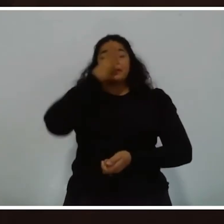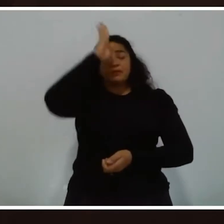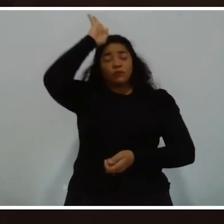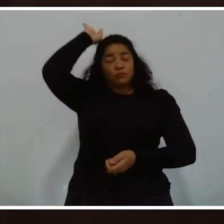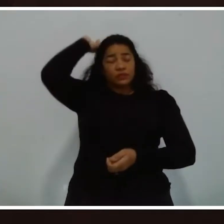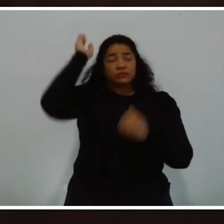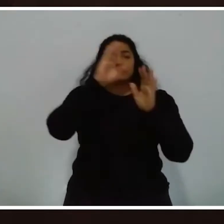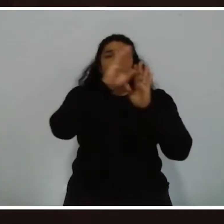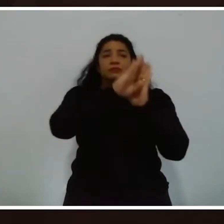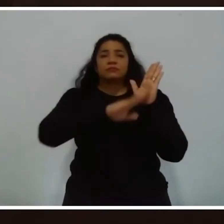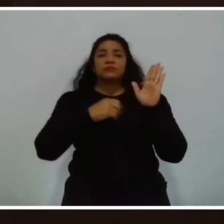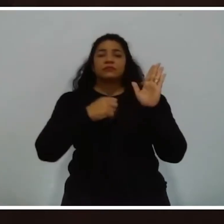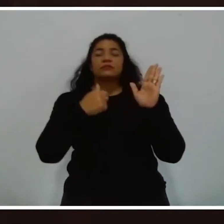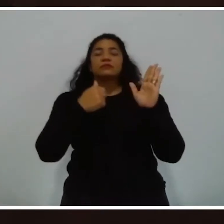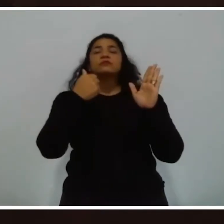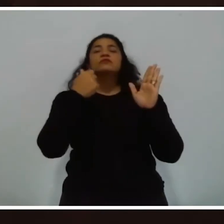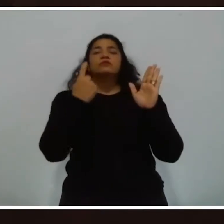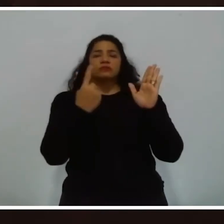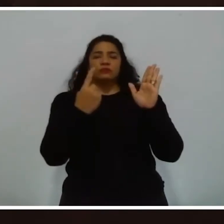Romanos